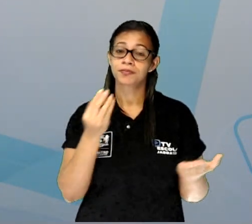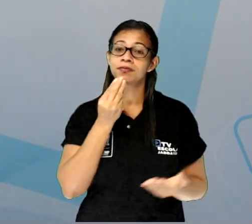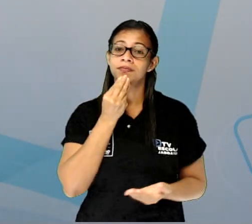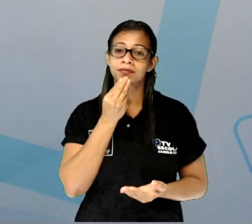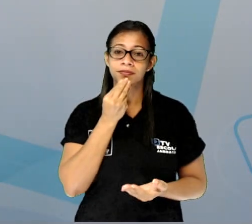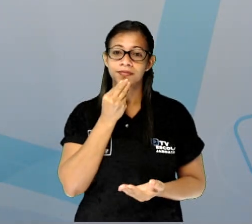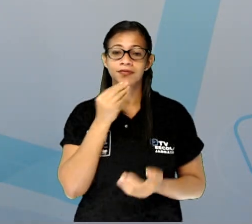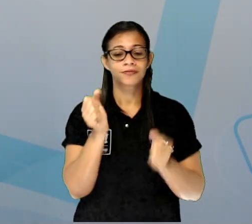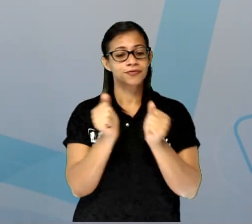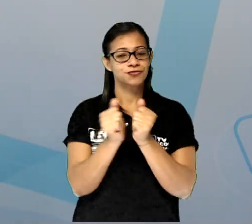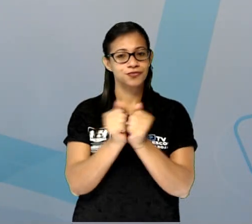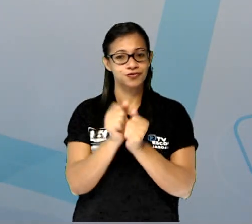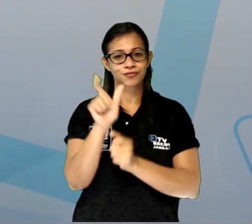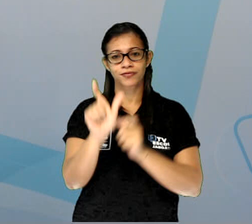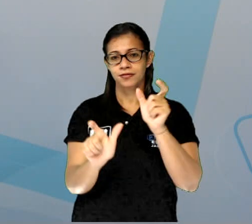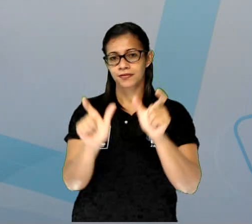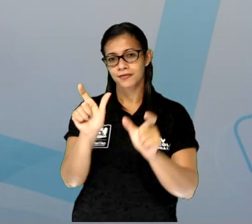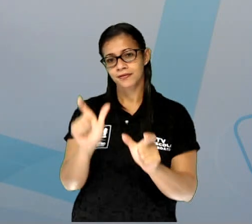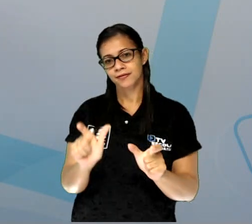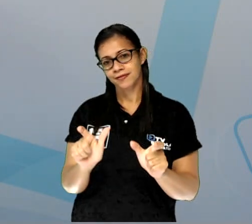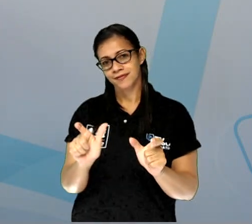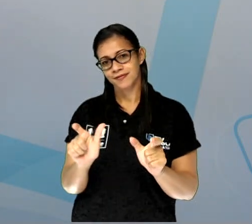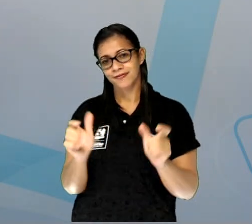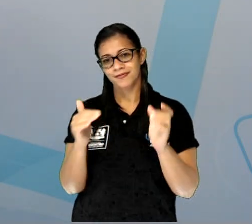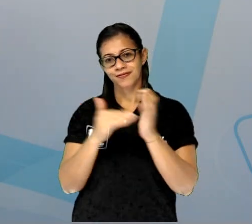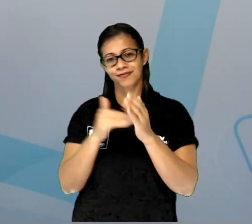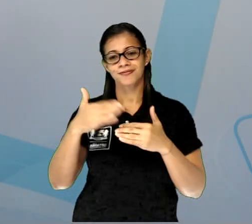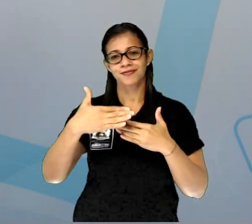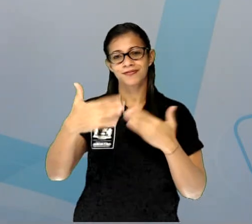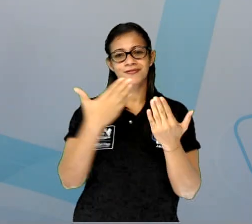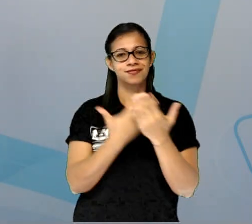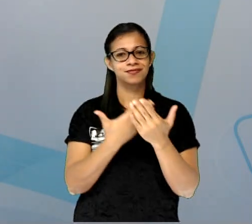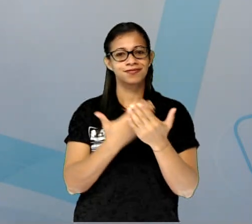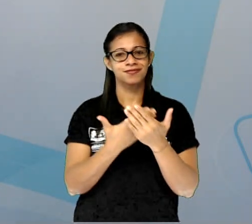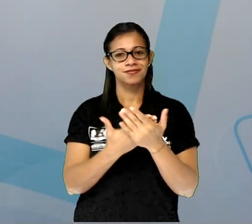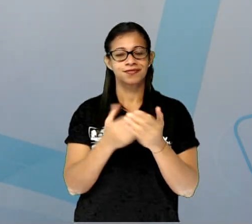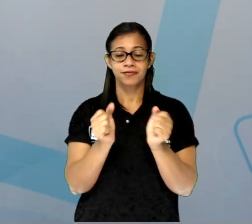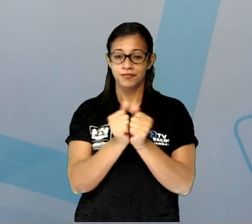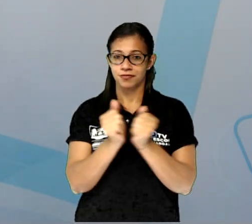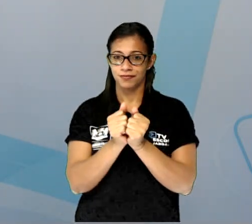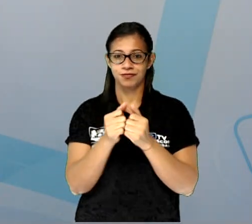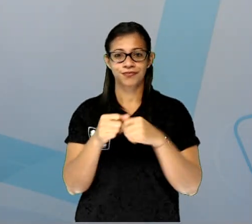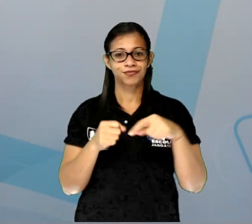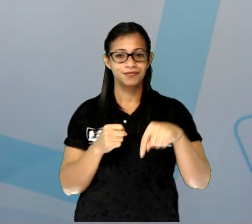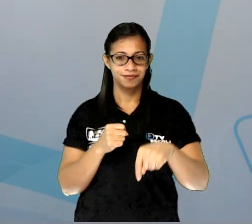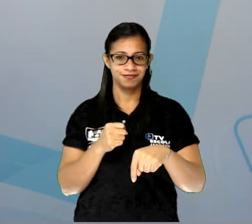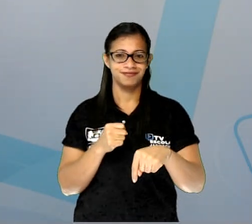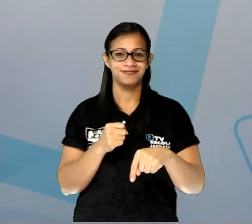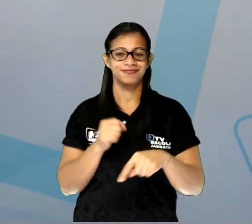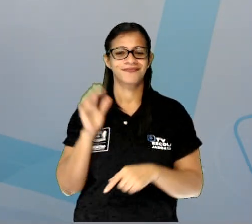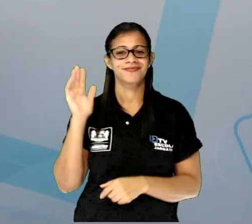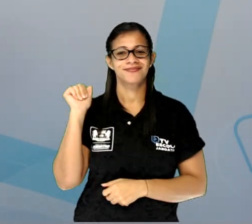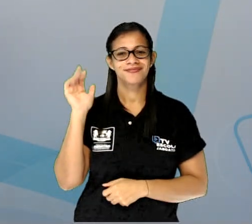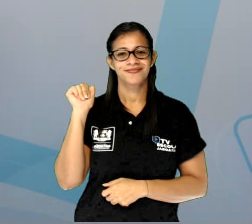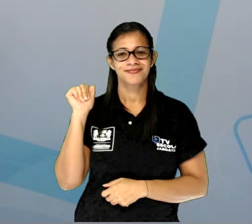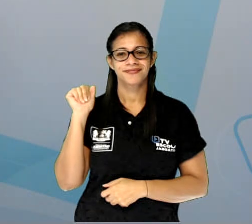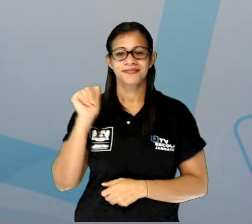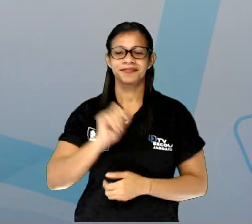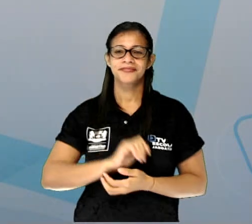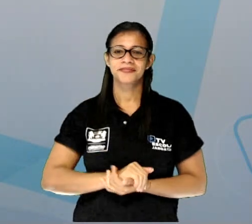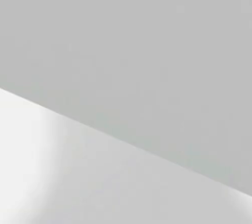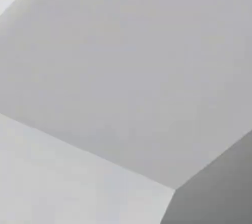aí nesse momento com vocês. Até a próxima aula e continua aqui na nossa TV Escola Jaboatão. Valeu!